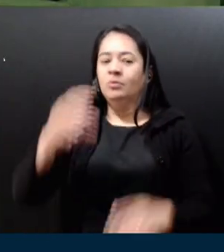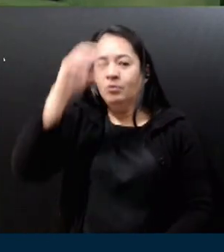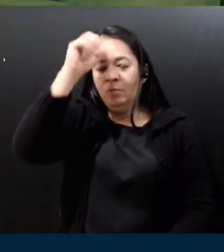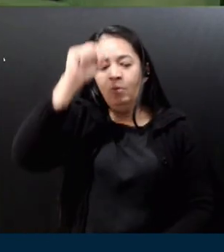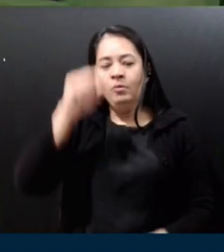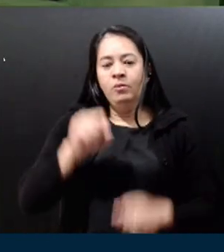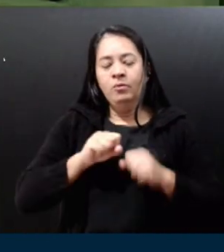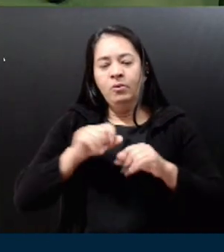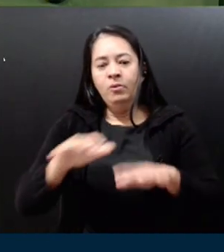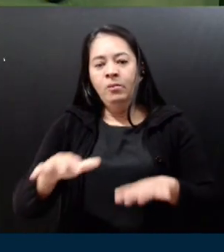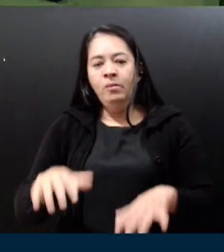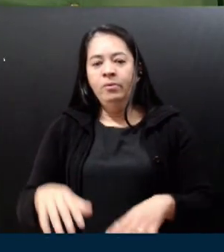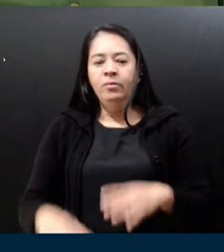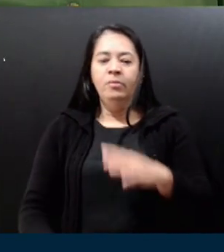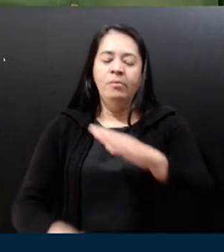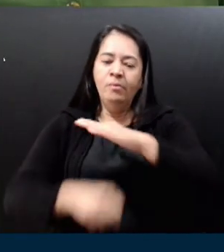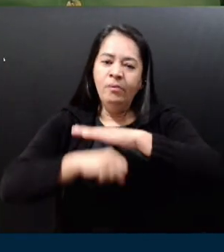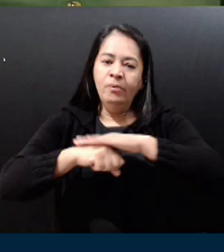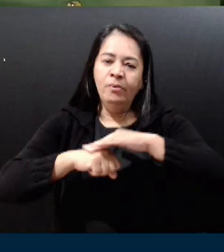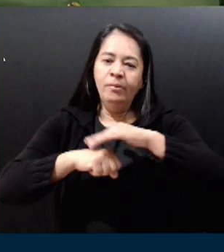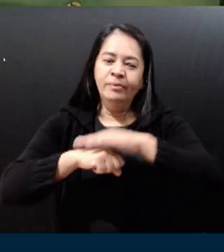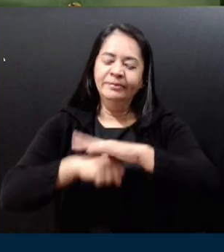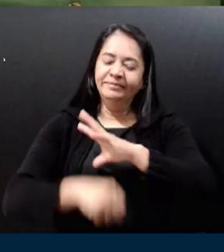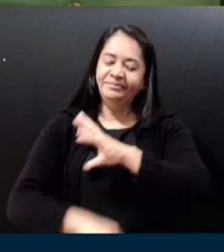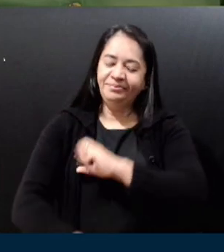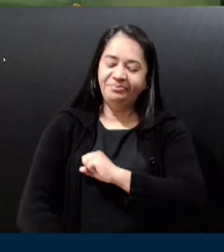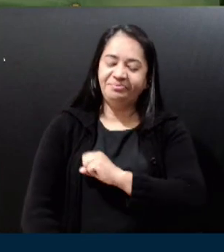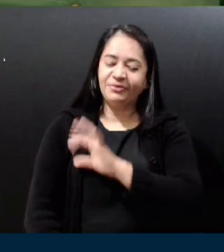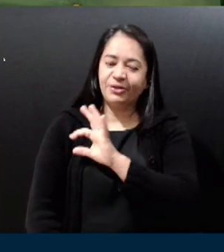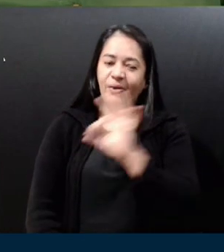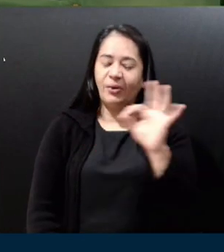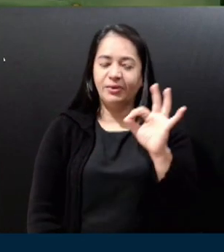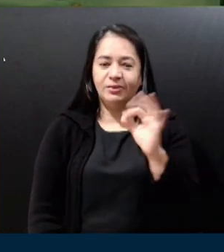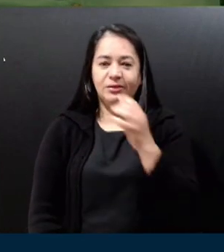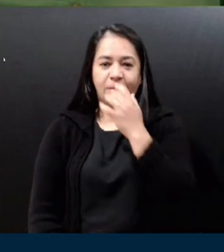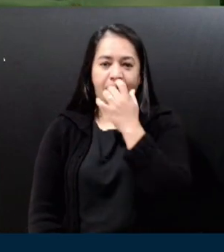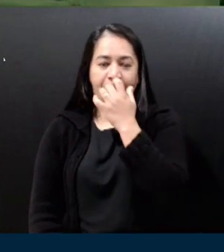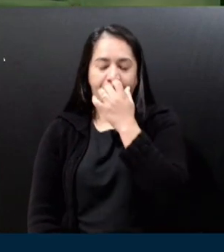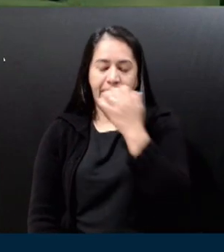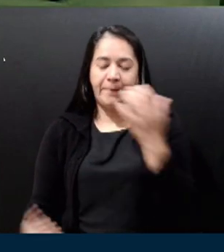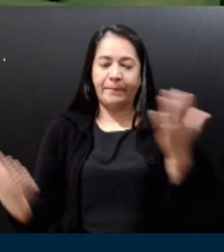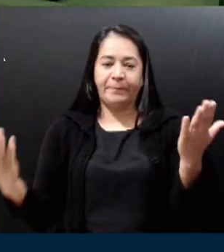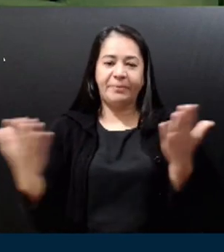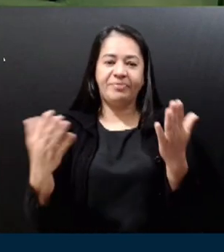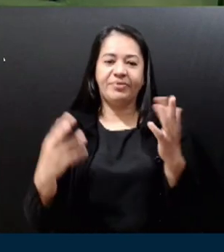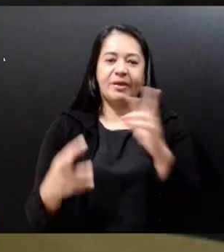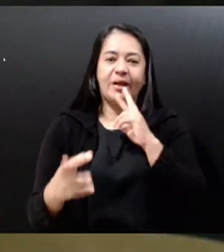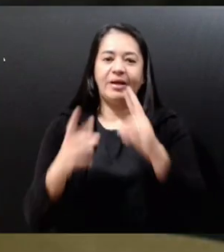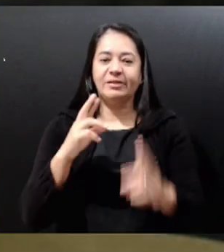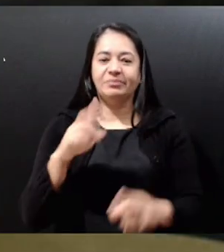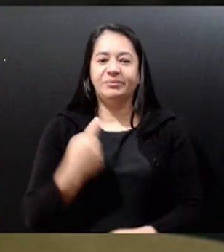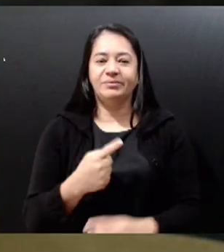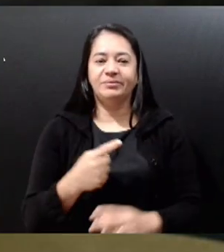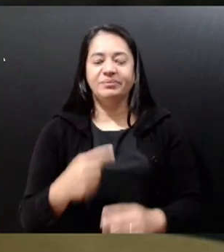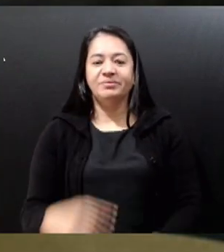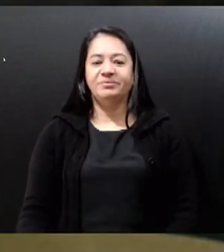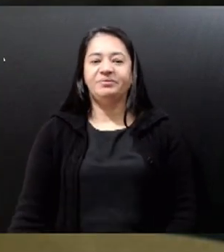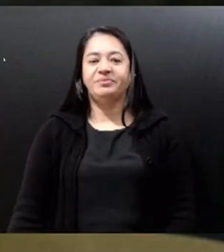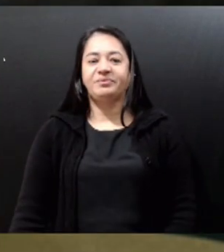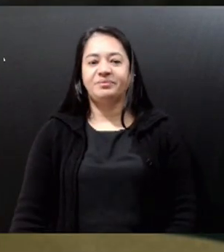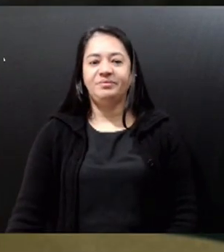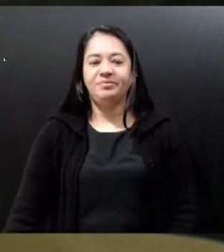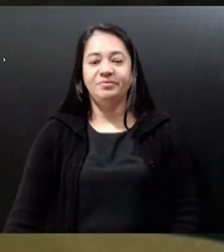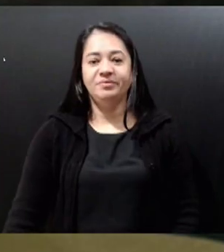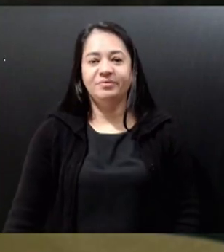afeto e o carinho. Muito bem, vamos então, responder aos nossos telespectadores, porque nós temos